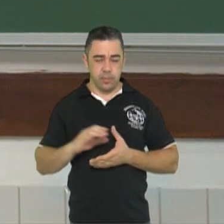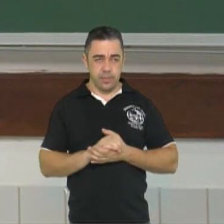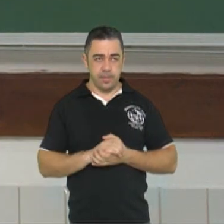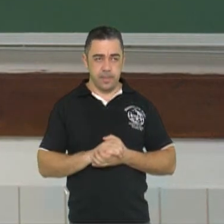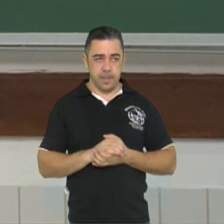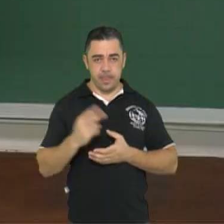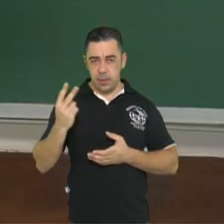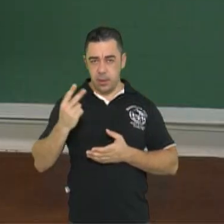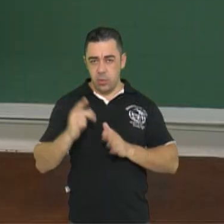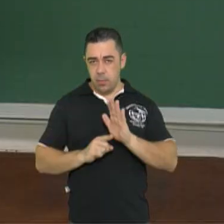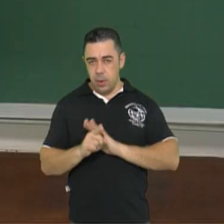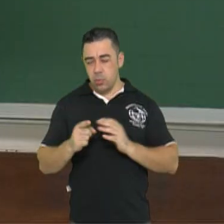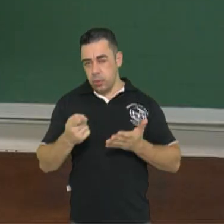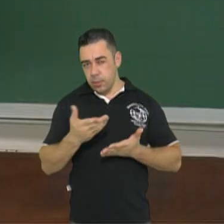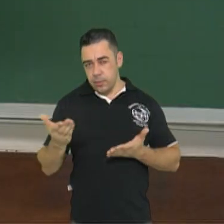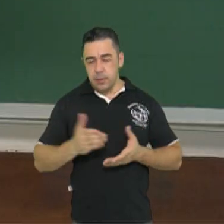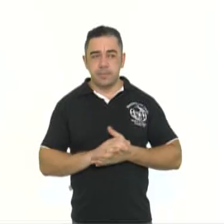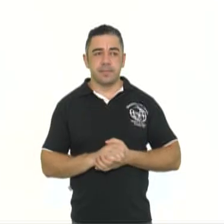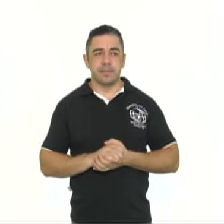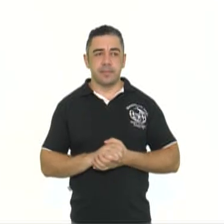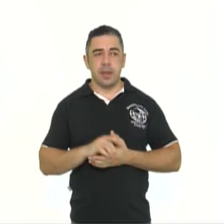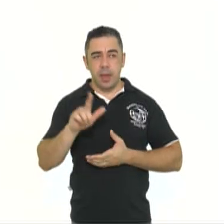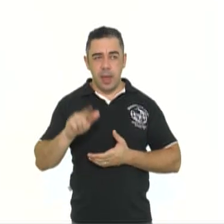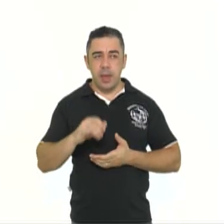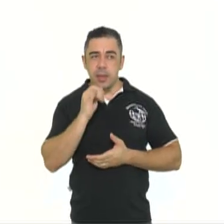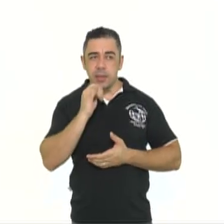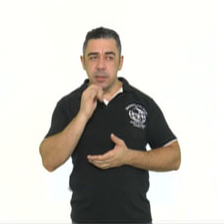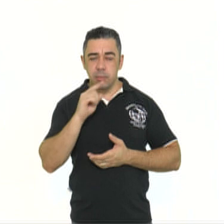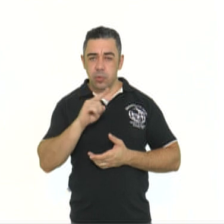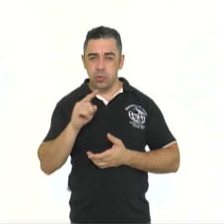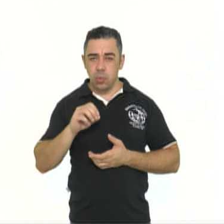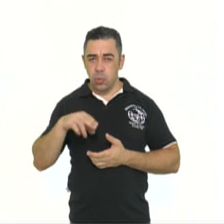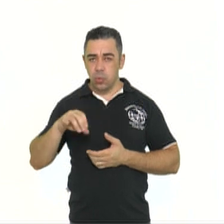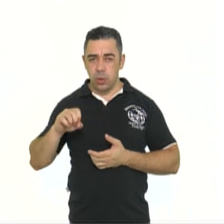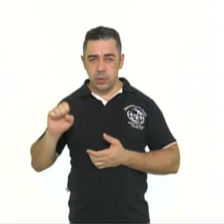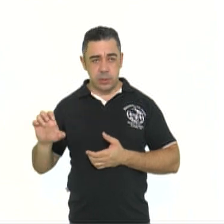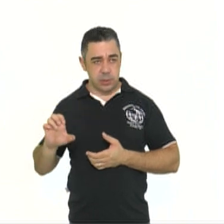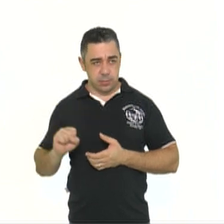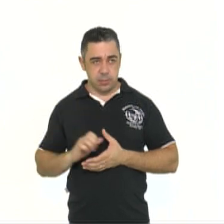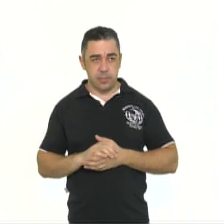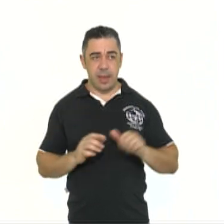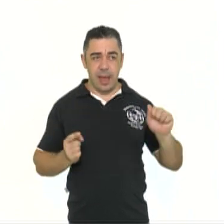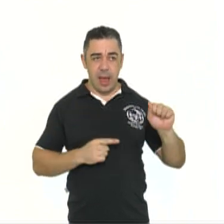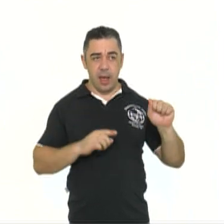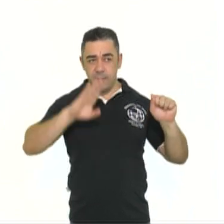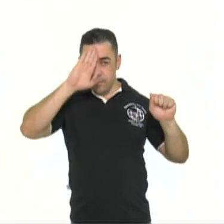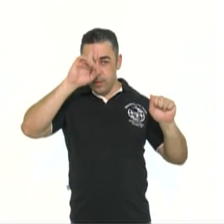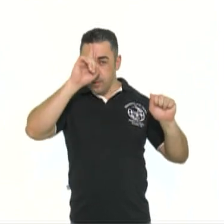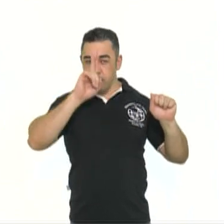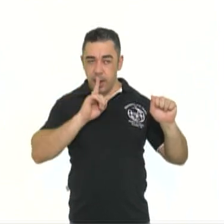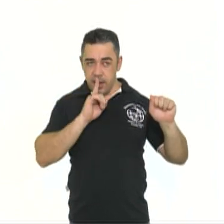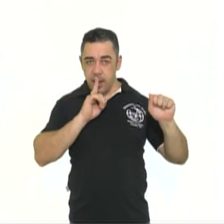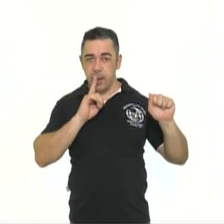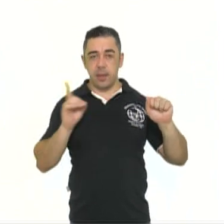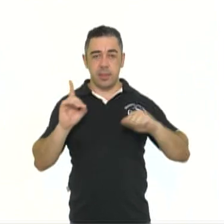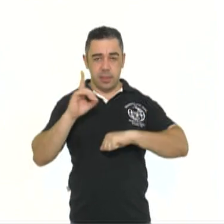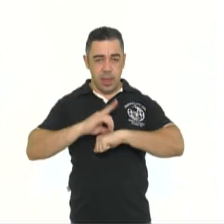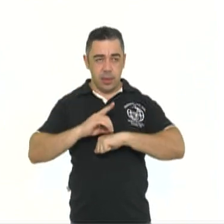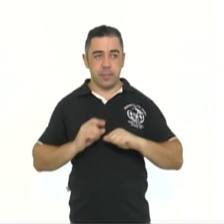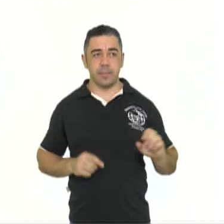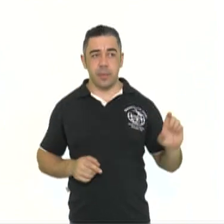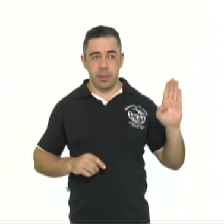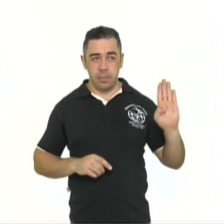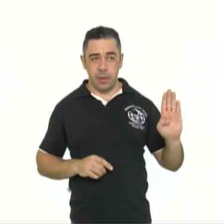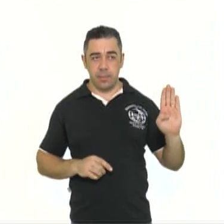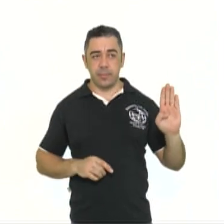nosso segundo quiz de hoje, na verdade, olha só. São exemplos de zoonoses, exceto letra A, febre amarela e dengue.